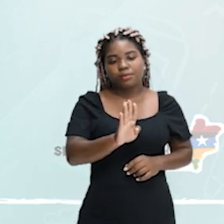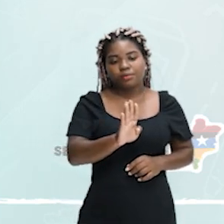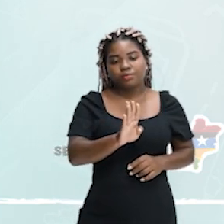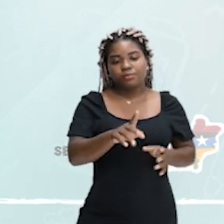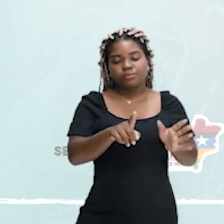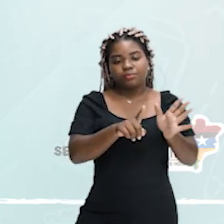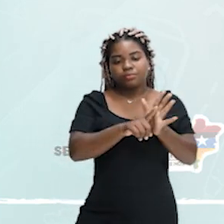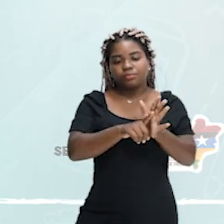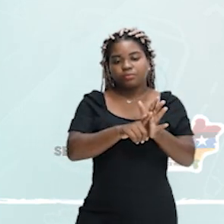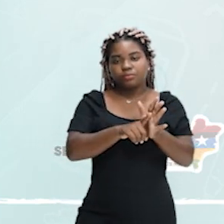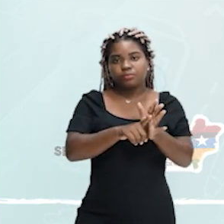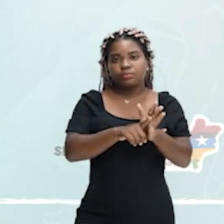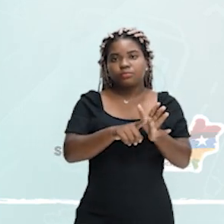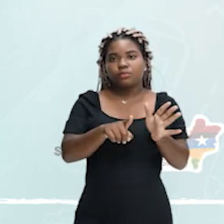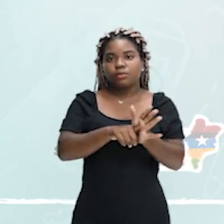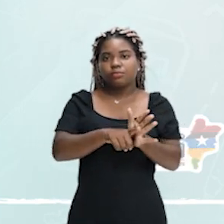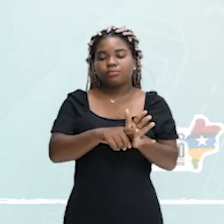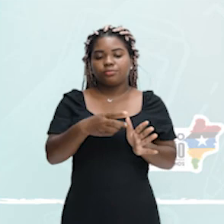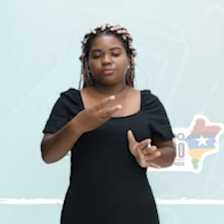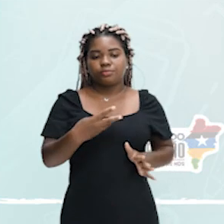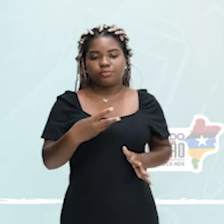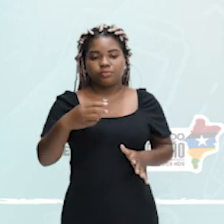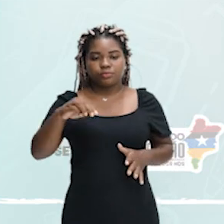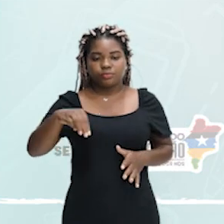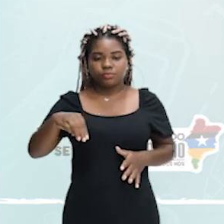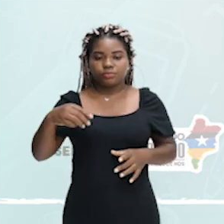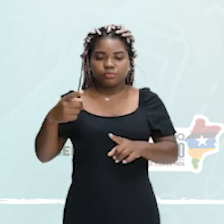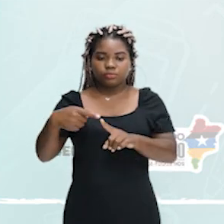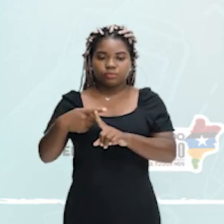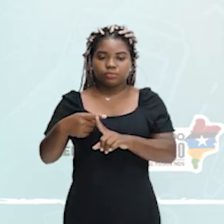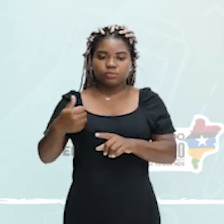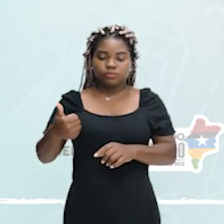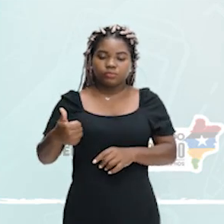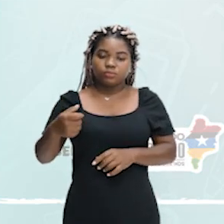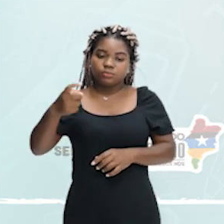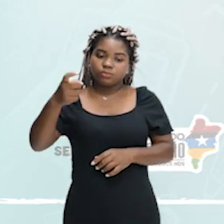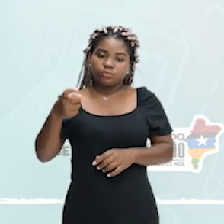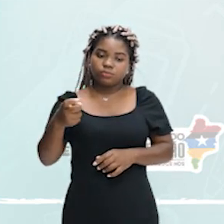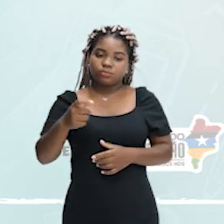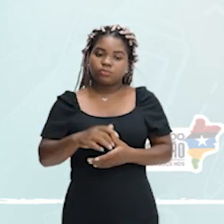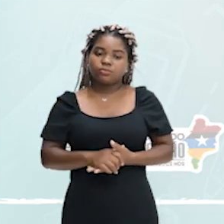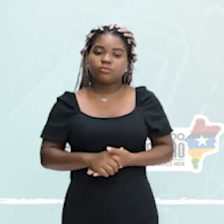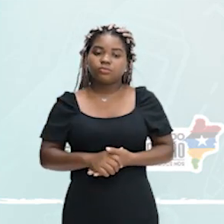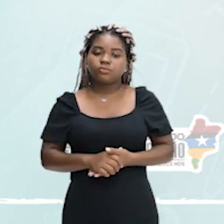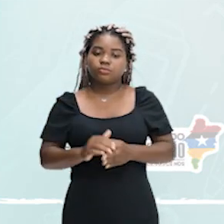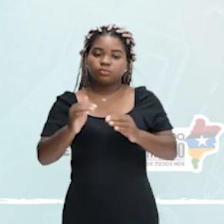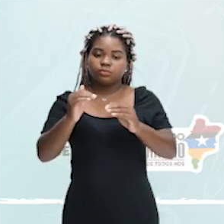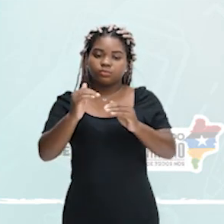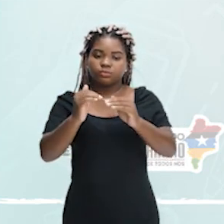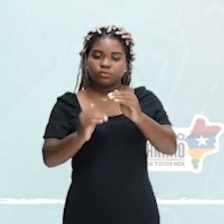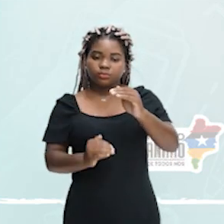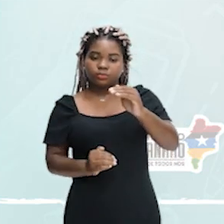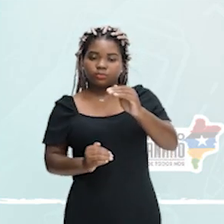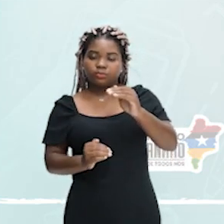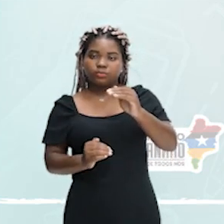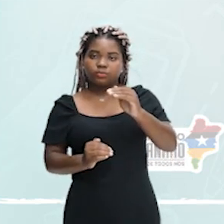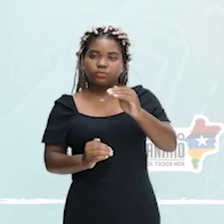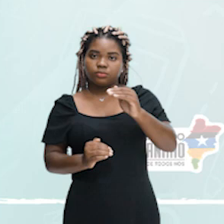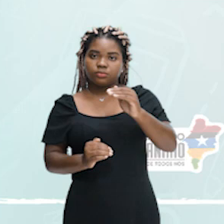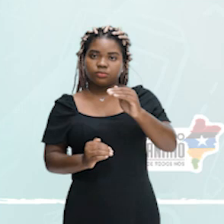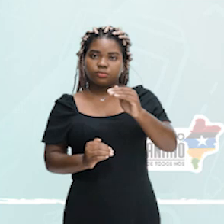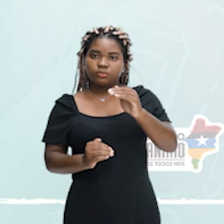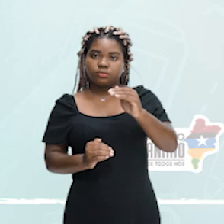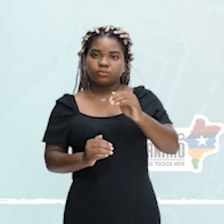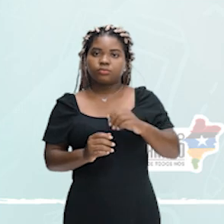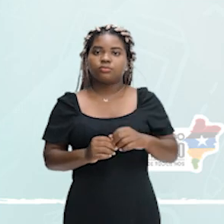outro formato. O formato dela é menos 3 mais 1, tudo isso elevado a x, e ela tem que ser decrescente para